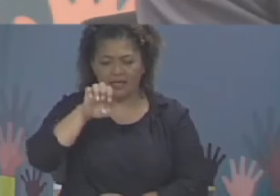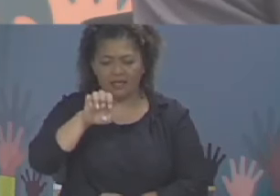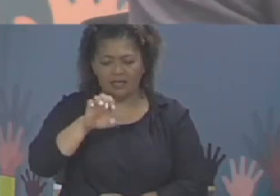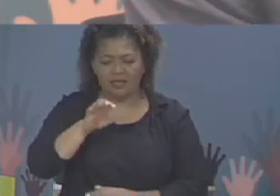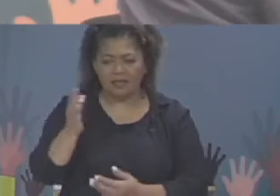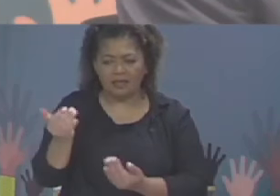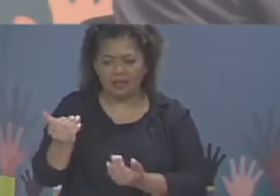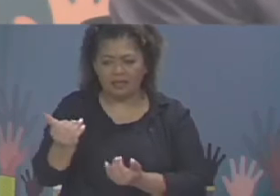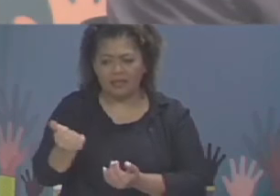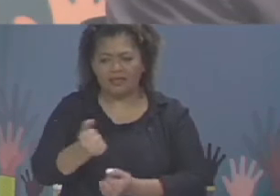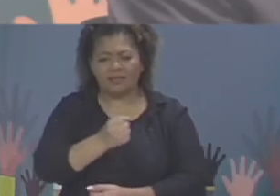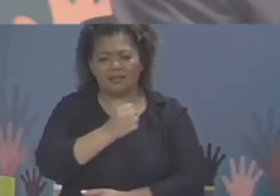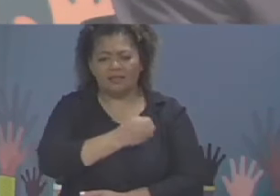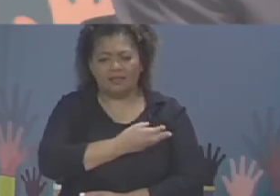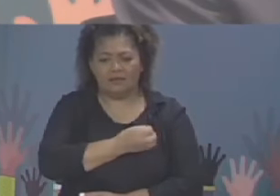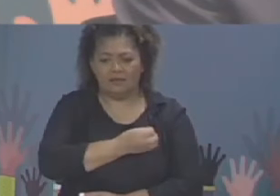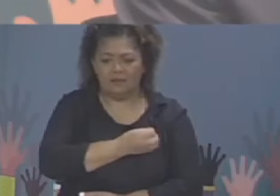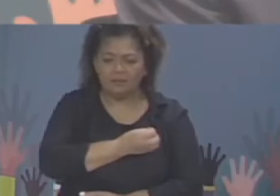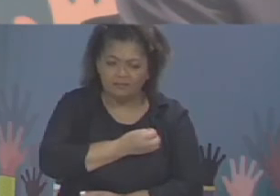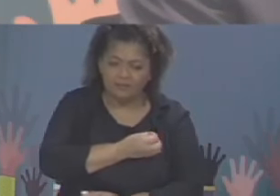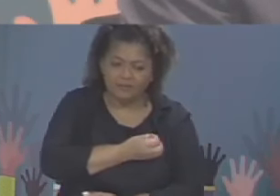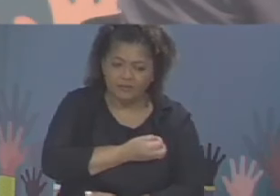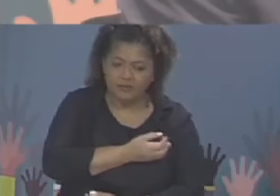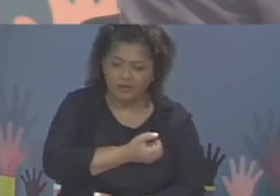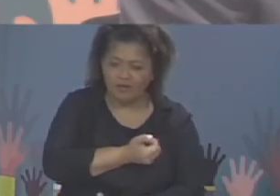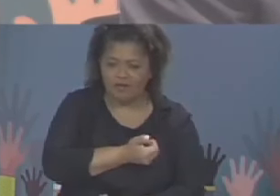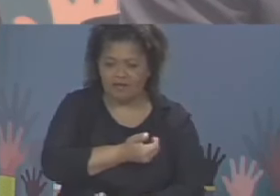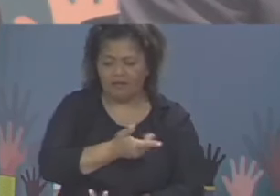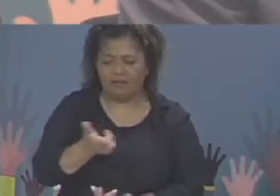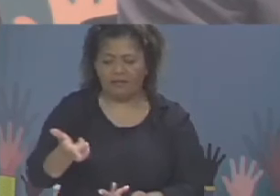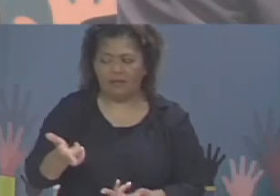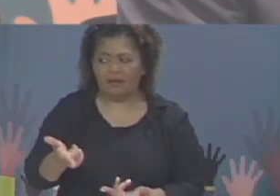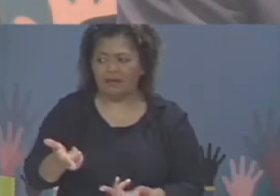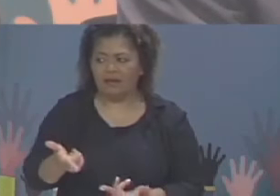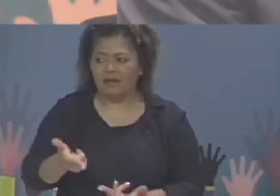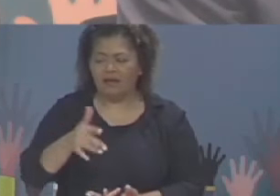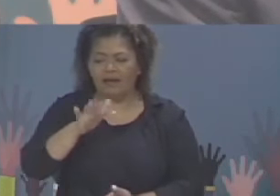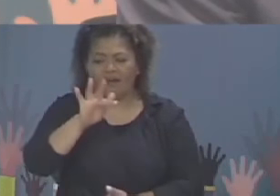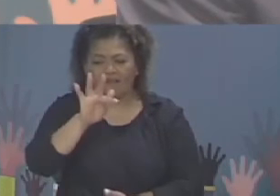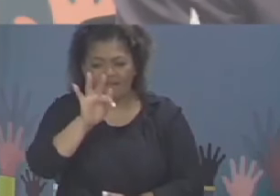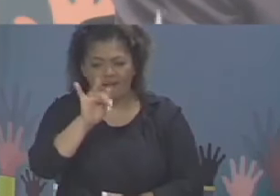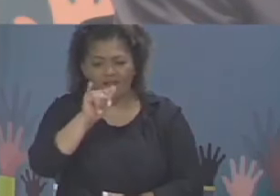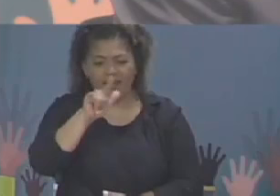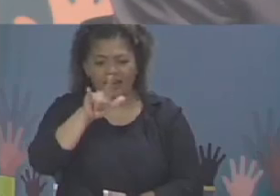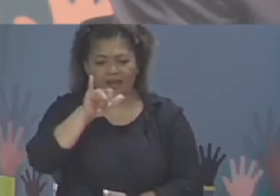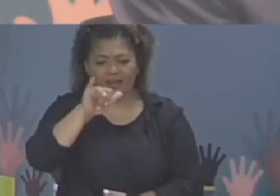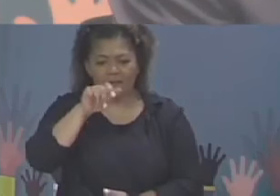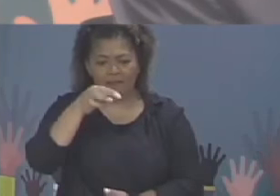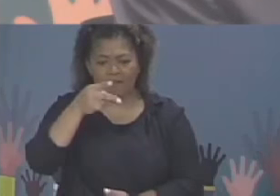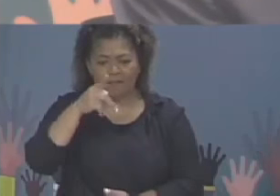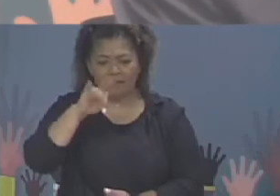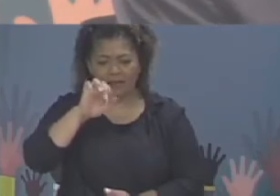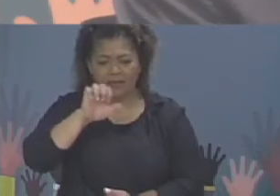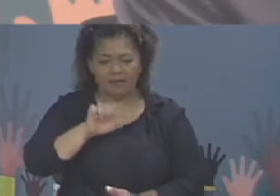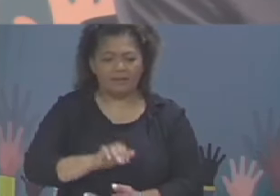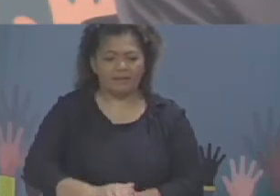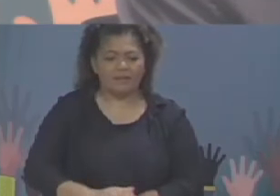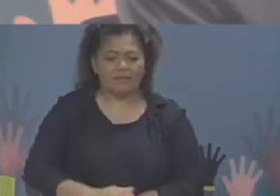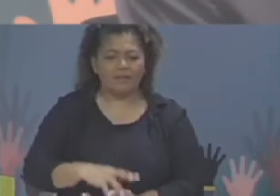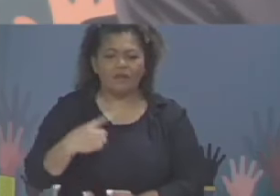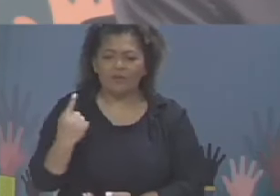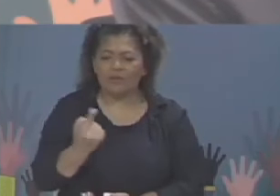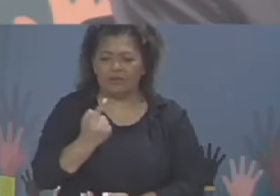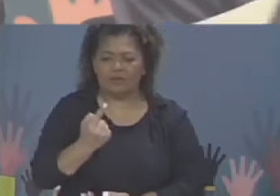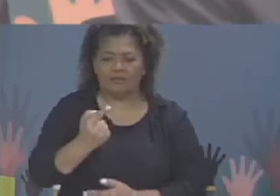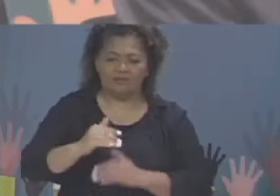Minas Gerais, a Bárbara Conte, da psicoterapia, o Felipe Degani, que estará conosco na memória da psicologia. Nós, acima